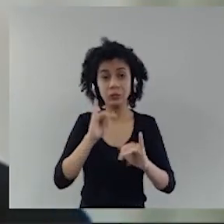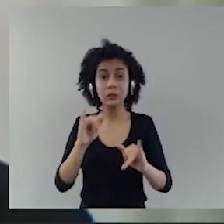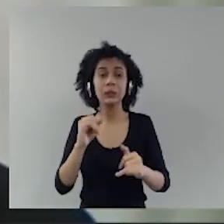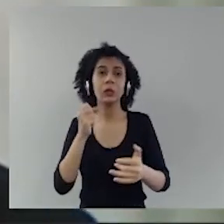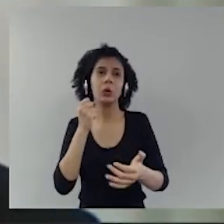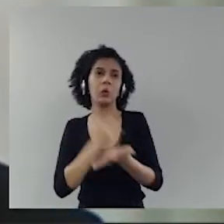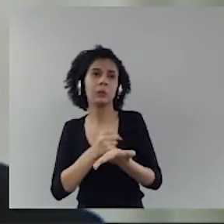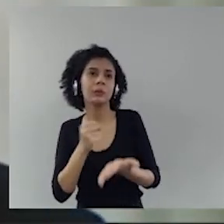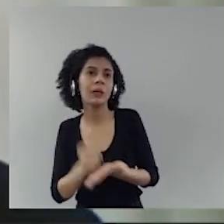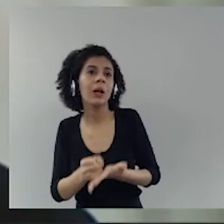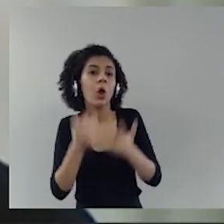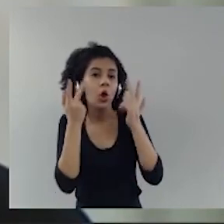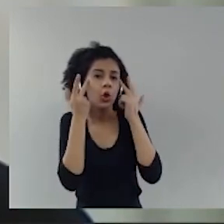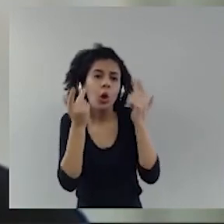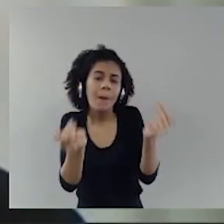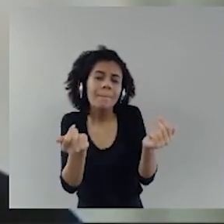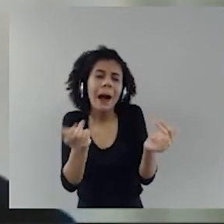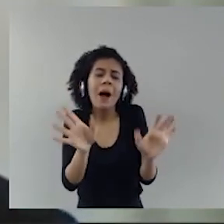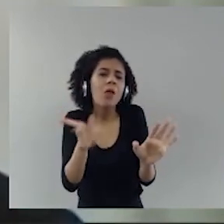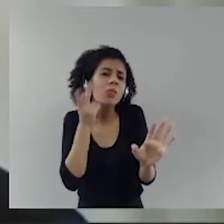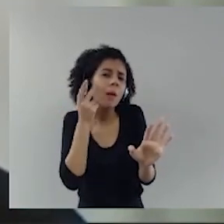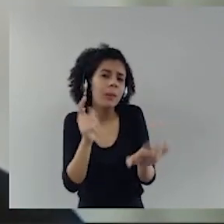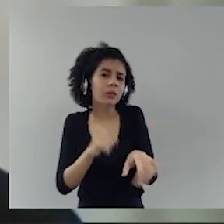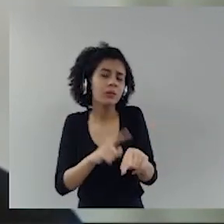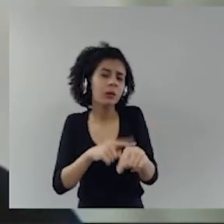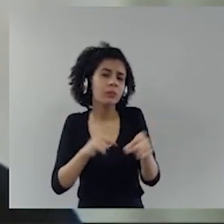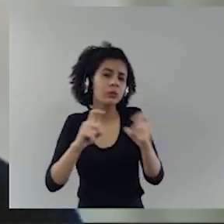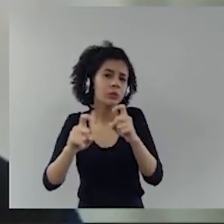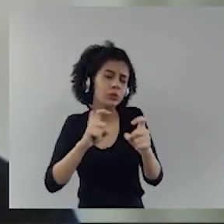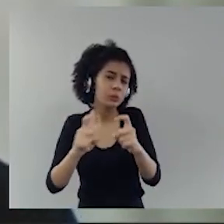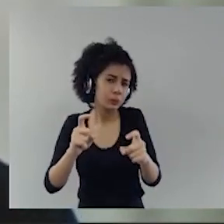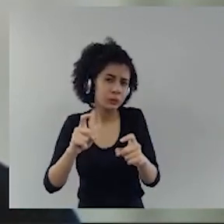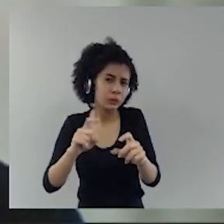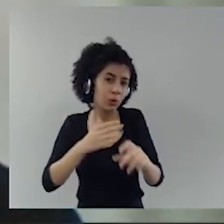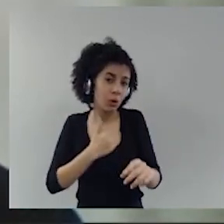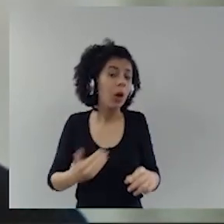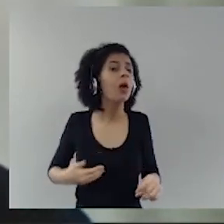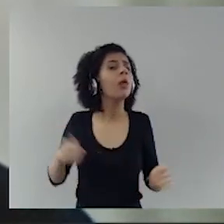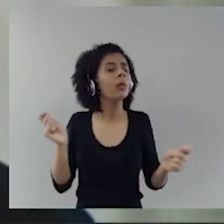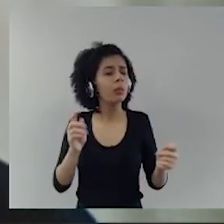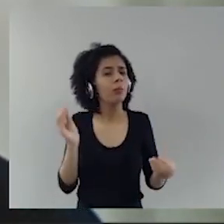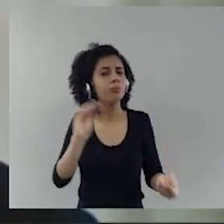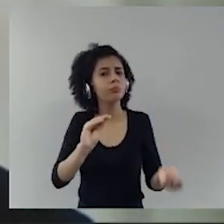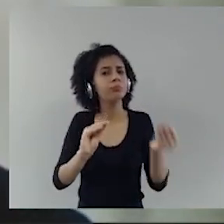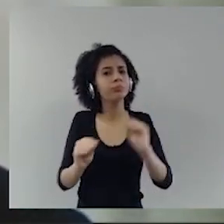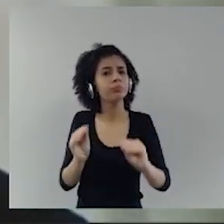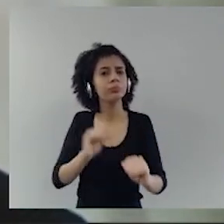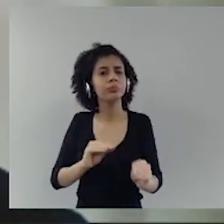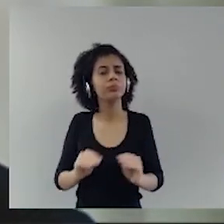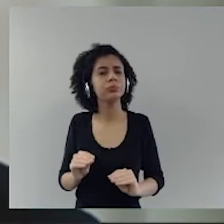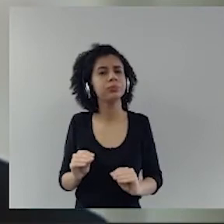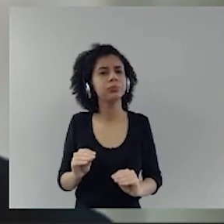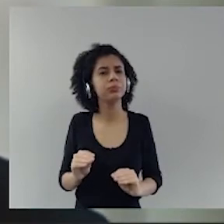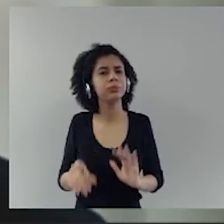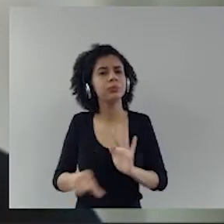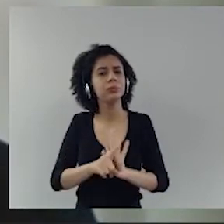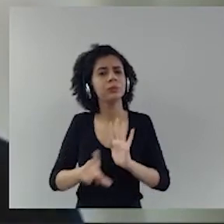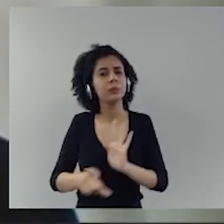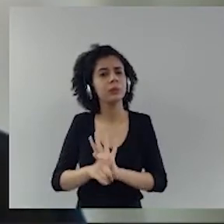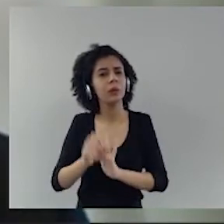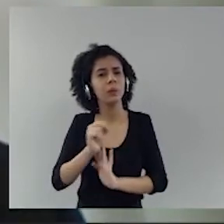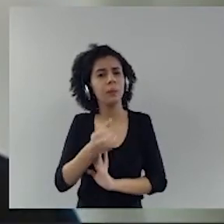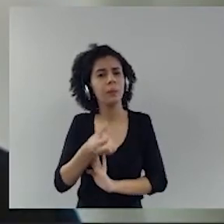contratações tão ordinário em alguns para administração pública a que se aplicar esta vetusta